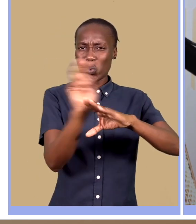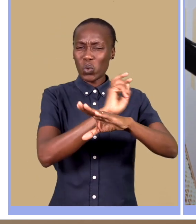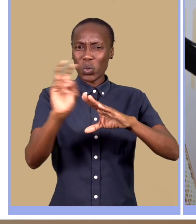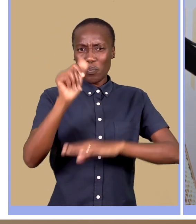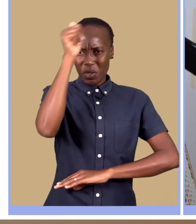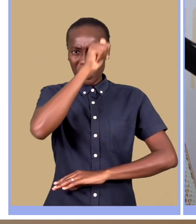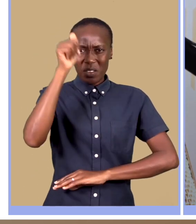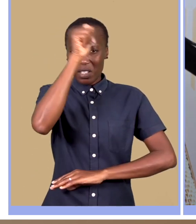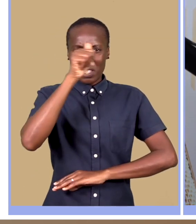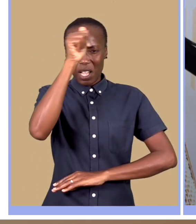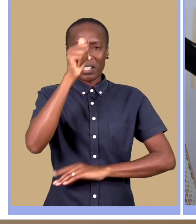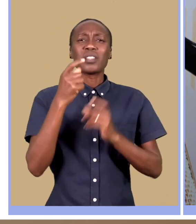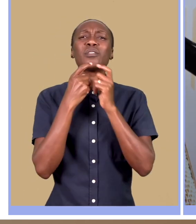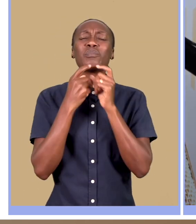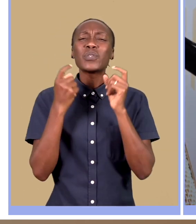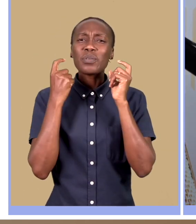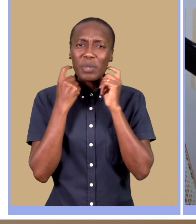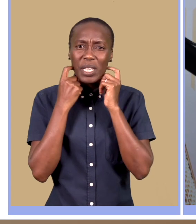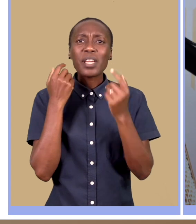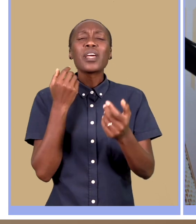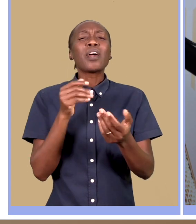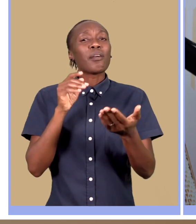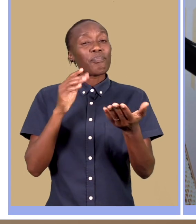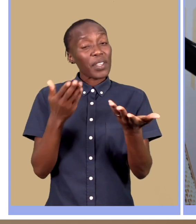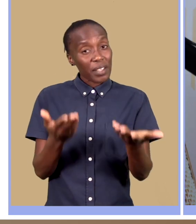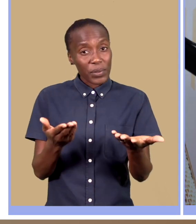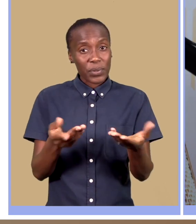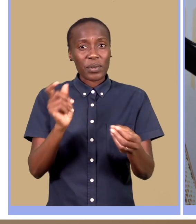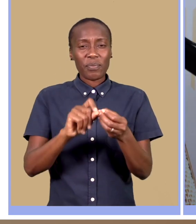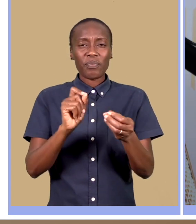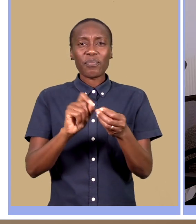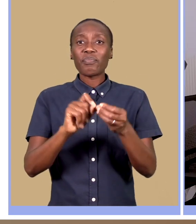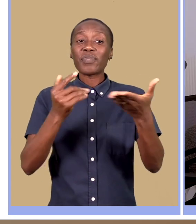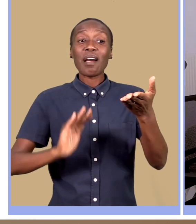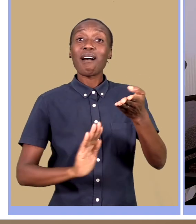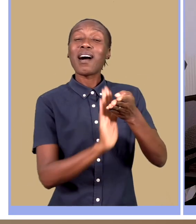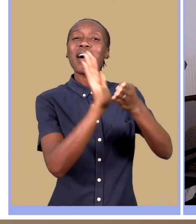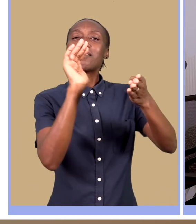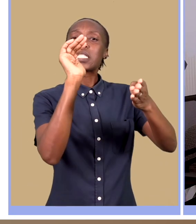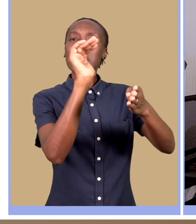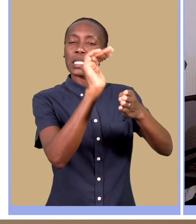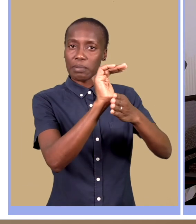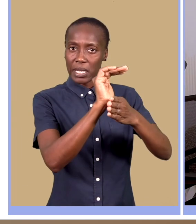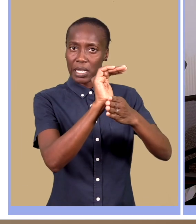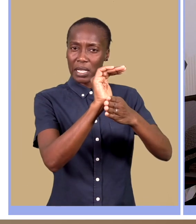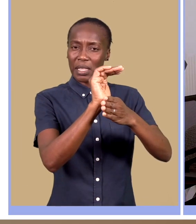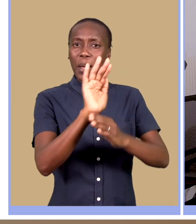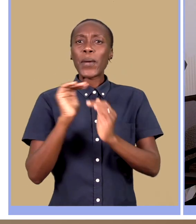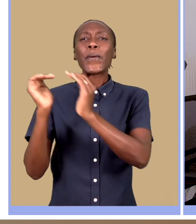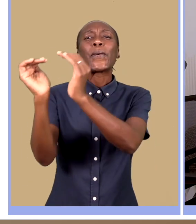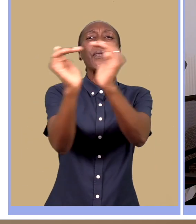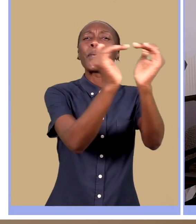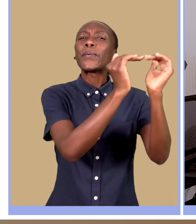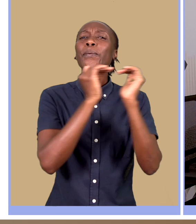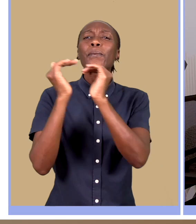das universidades moçambicanas, é justamente isso, ou seja, a acessibilidade universal, não